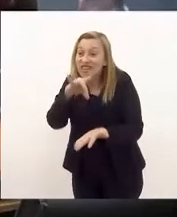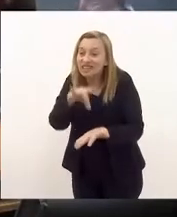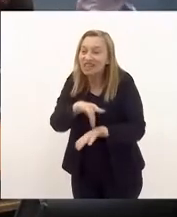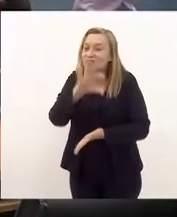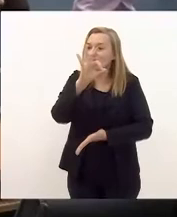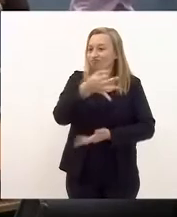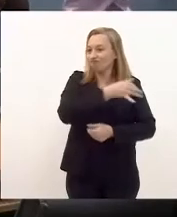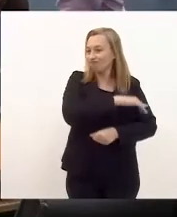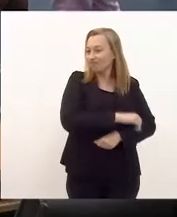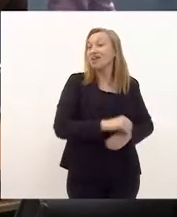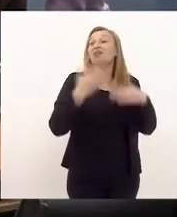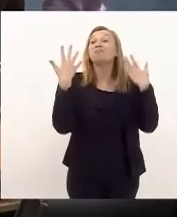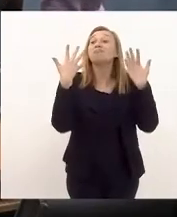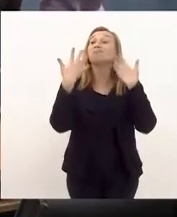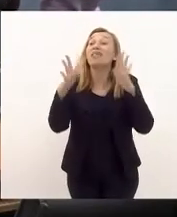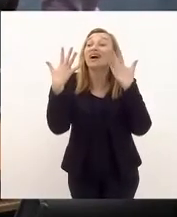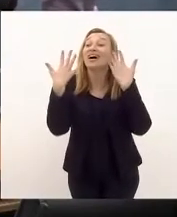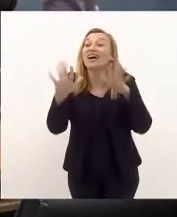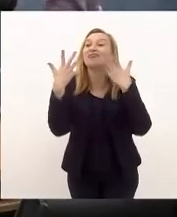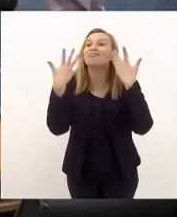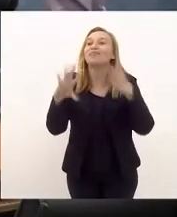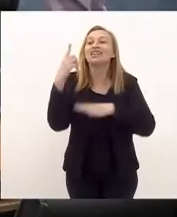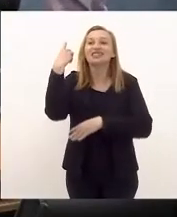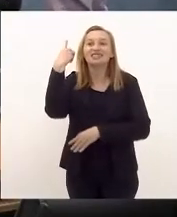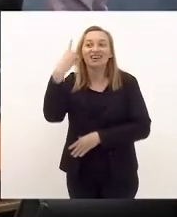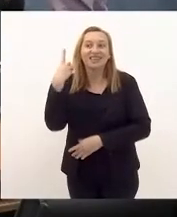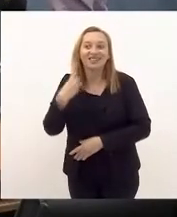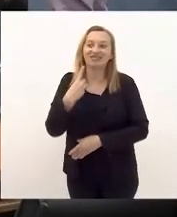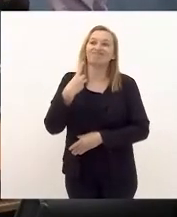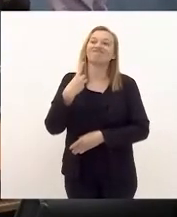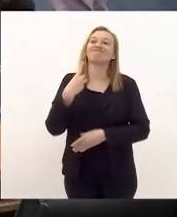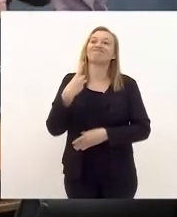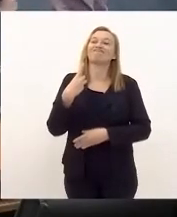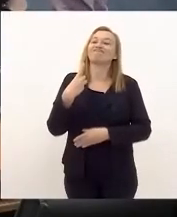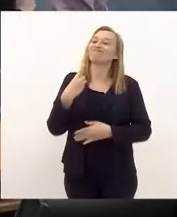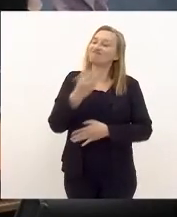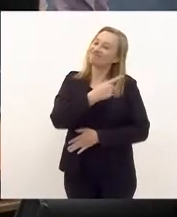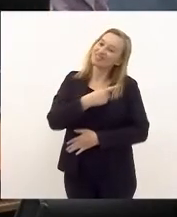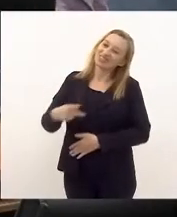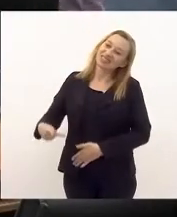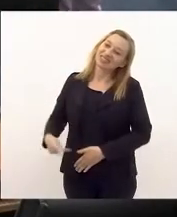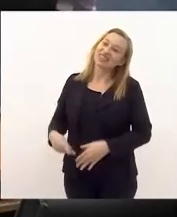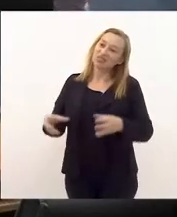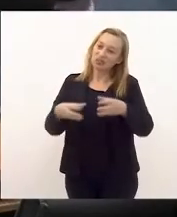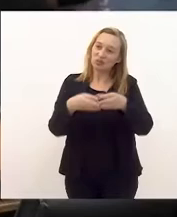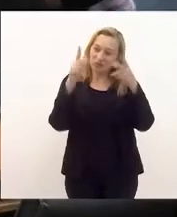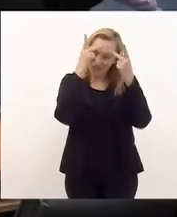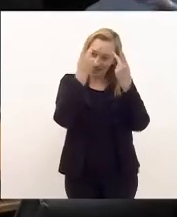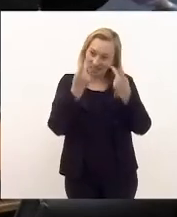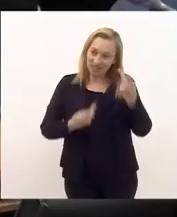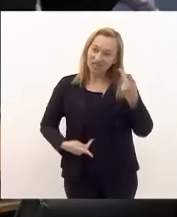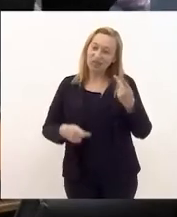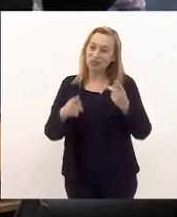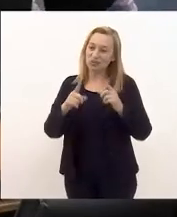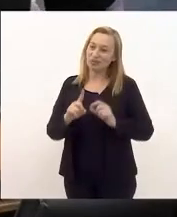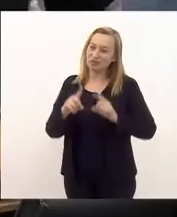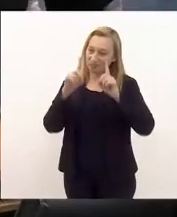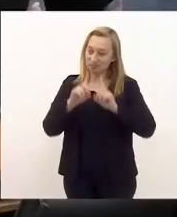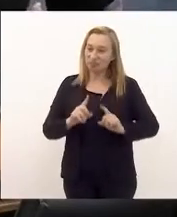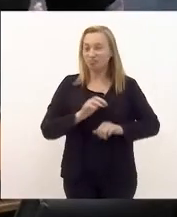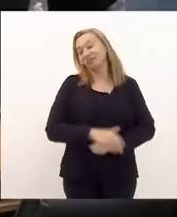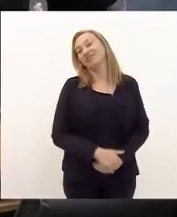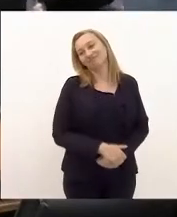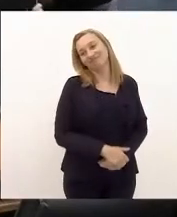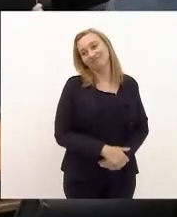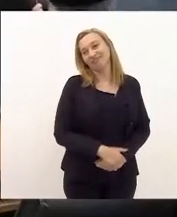relevante. Parabéns, Dani Monteiro, minha presidente da Comissão de Direitos Humanos. Para declarar o